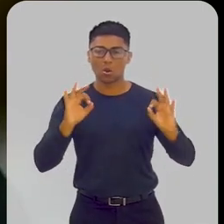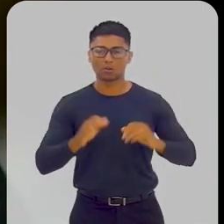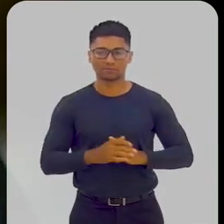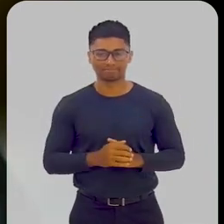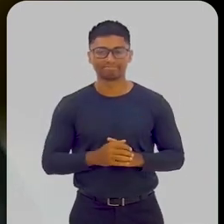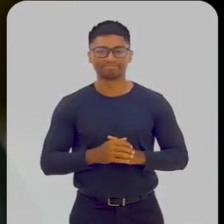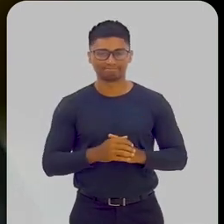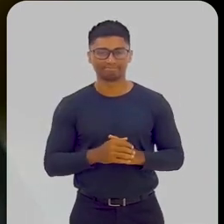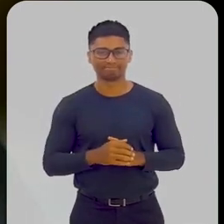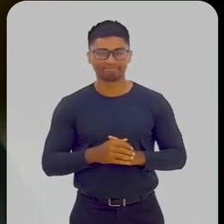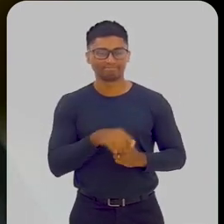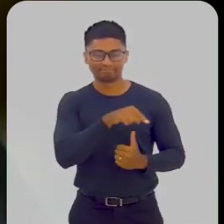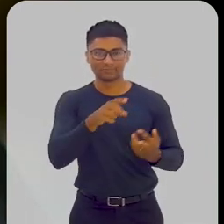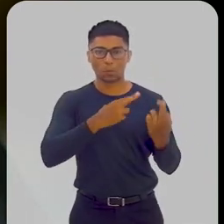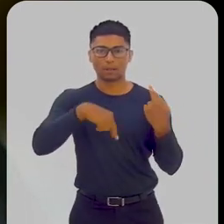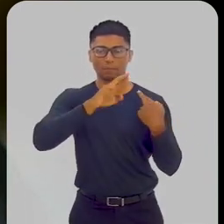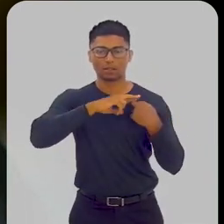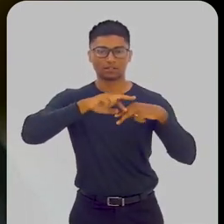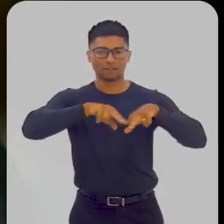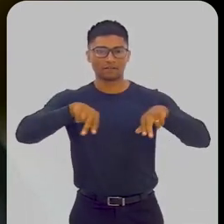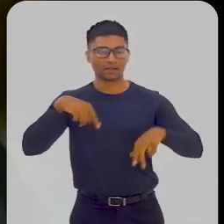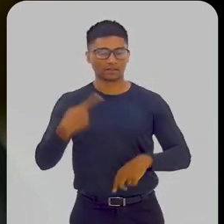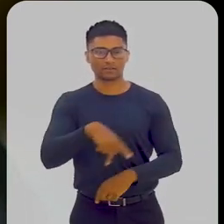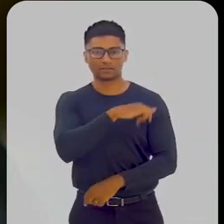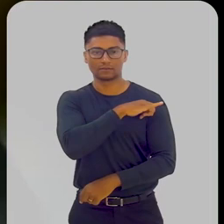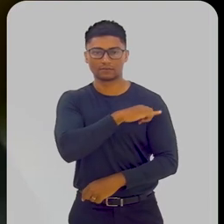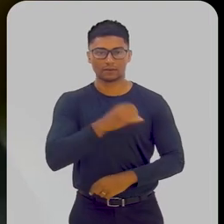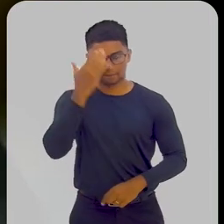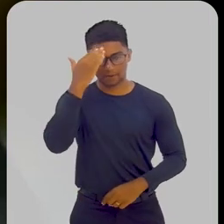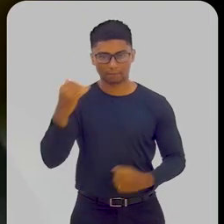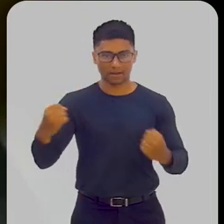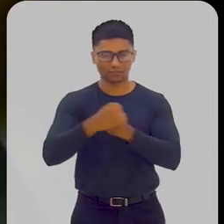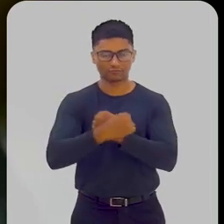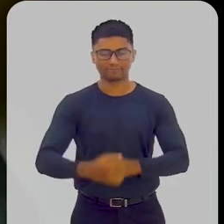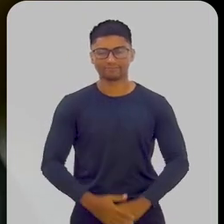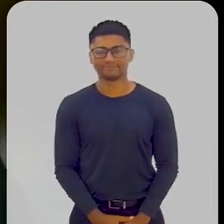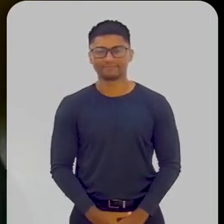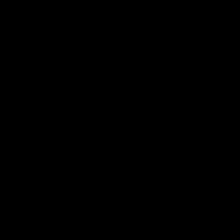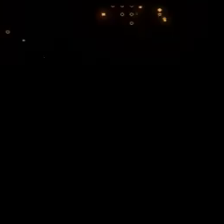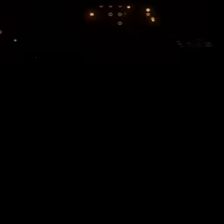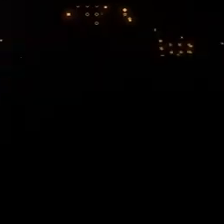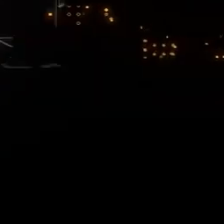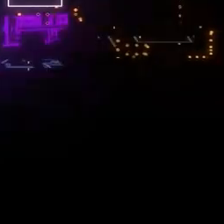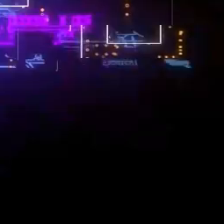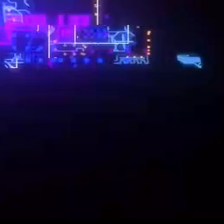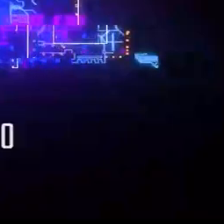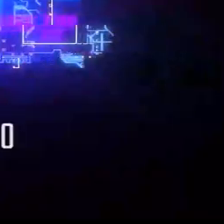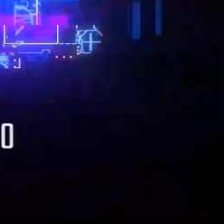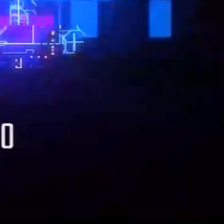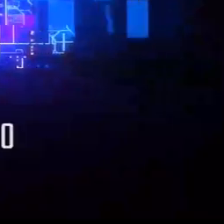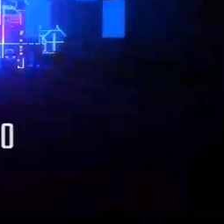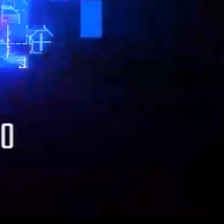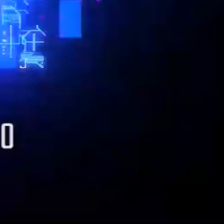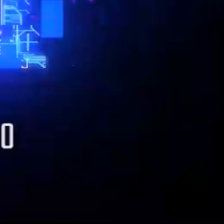gestão, né, de suas responsabilidades com o Estado do Rio de Janeiro. Um abraço.